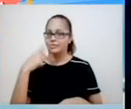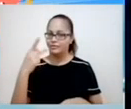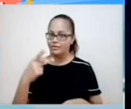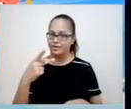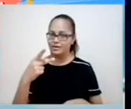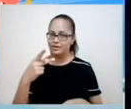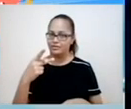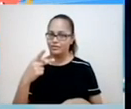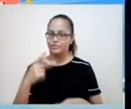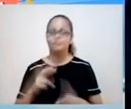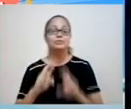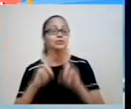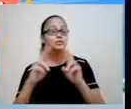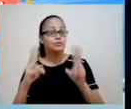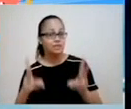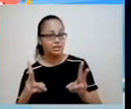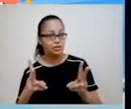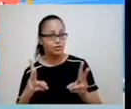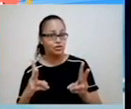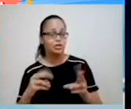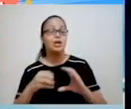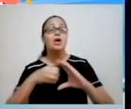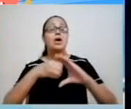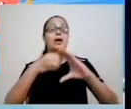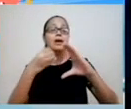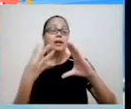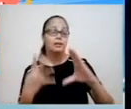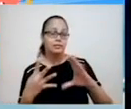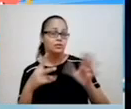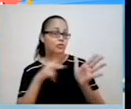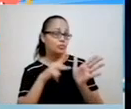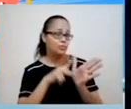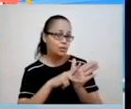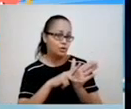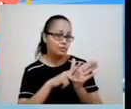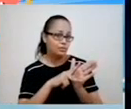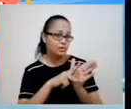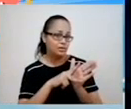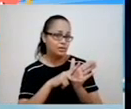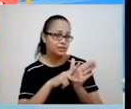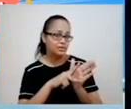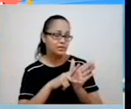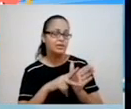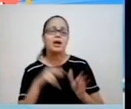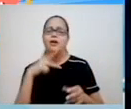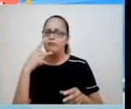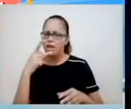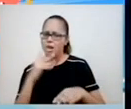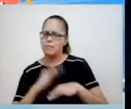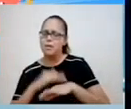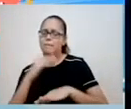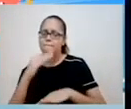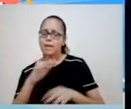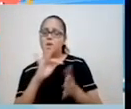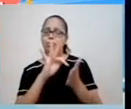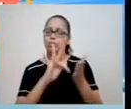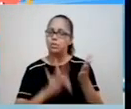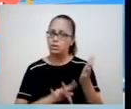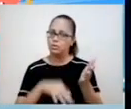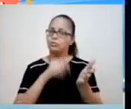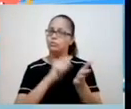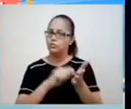da língua e que têm características próprias. Nós nos aprofundamos mais no texto escrito, nas características